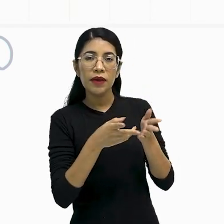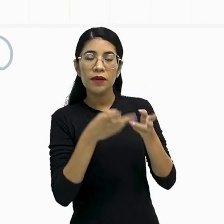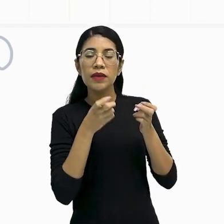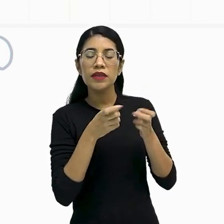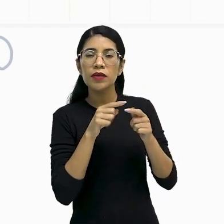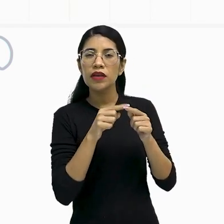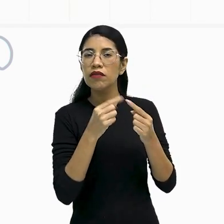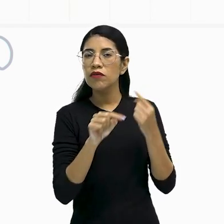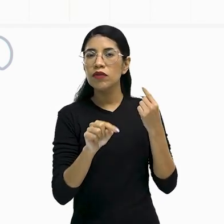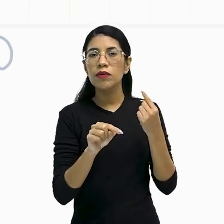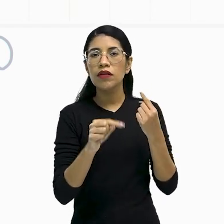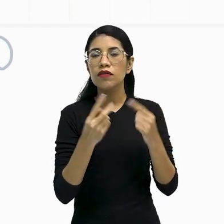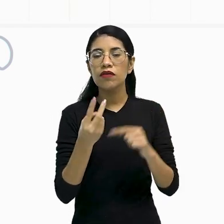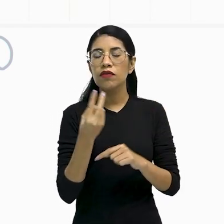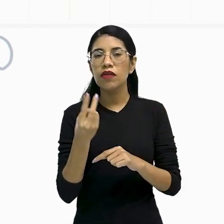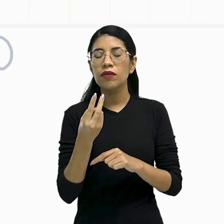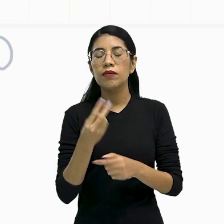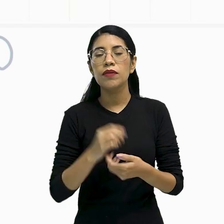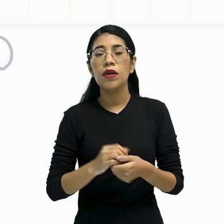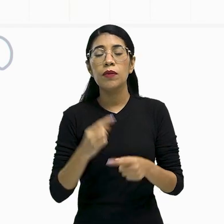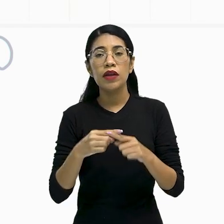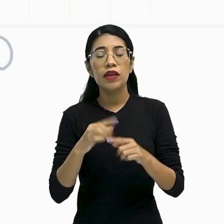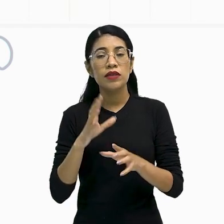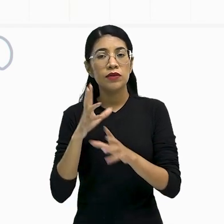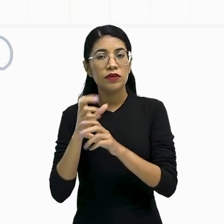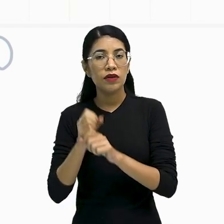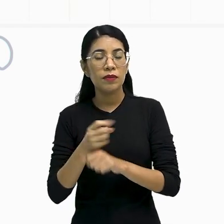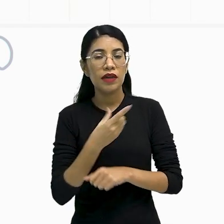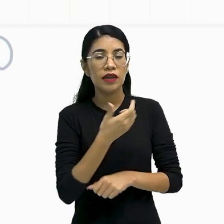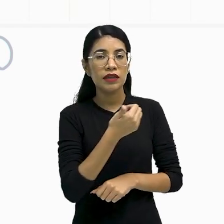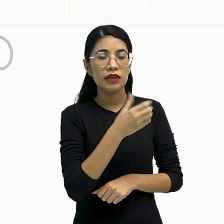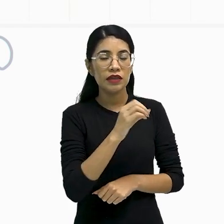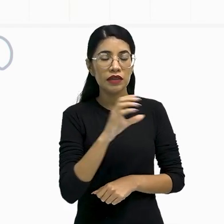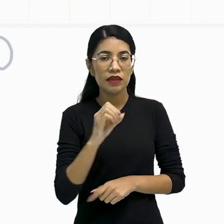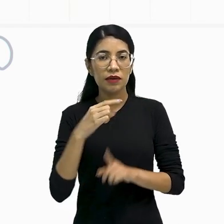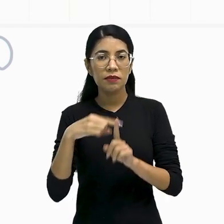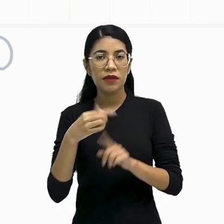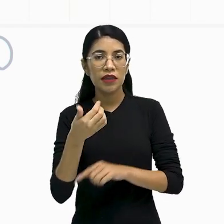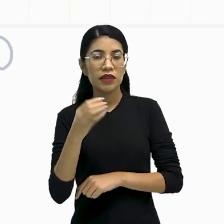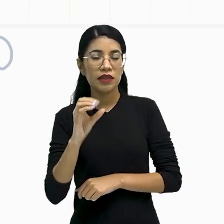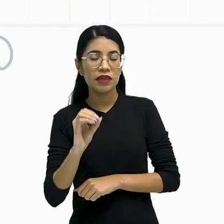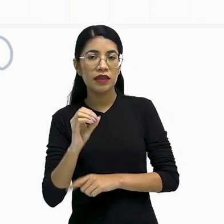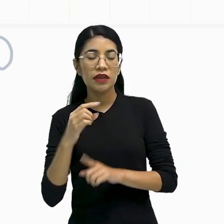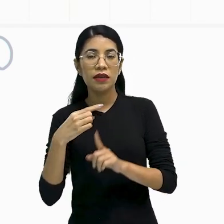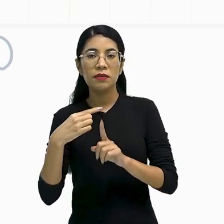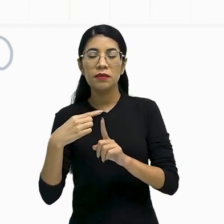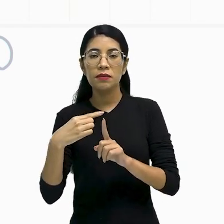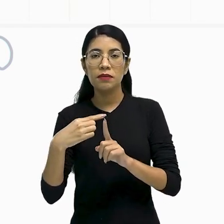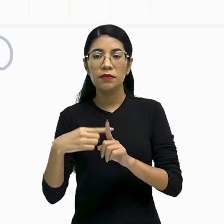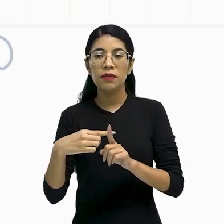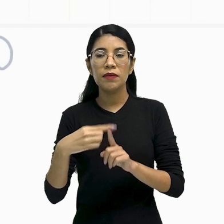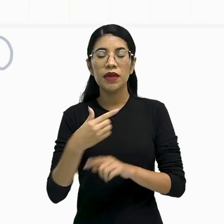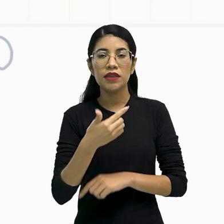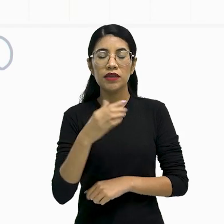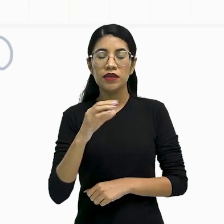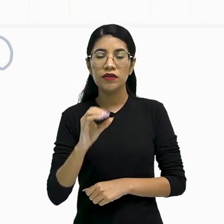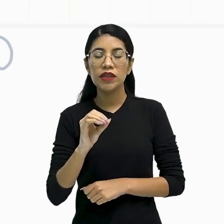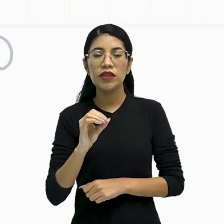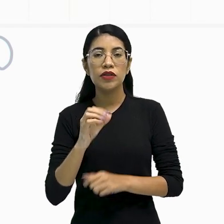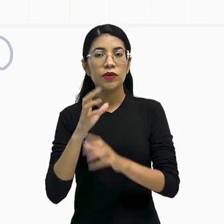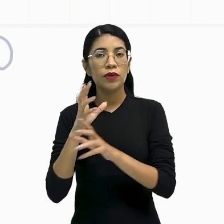valor não estava batendo. Por quê? Porque quando eu somar 100 mais 60 mais